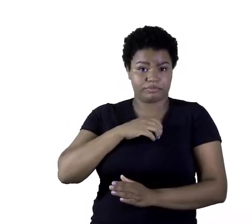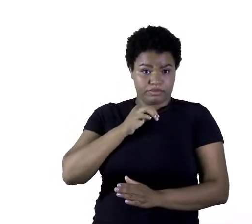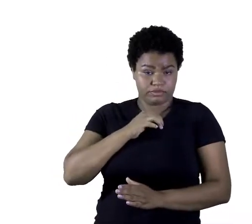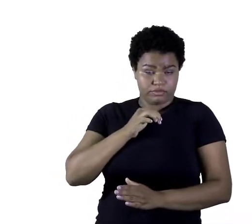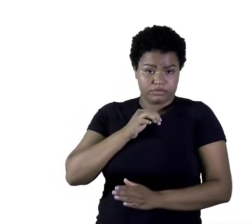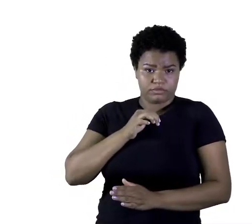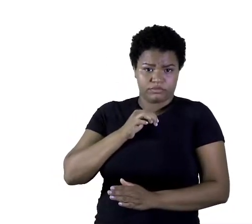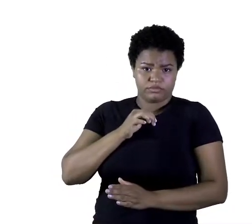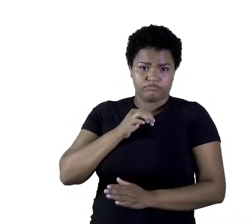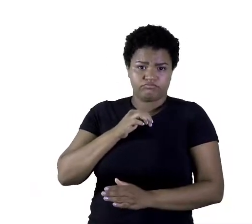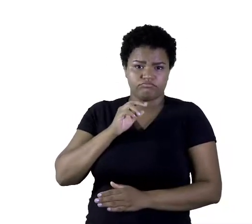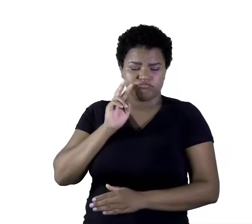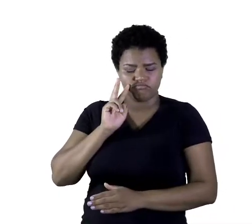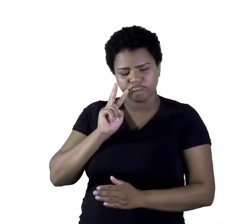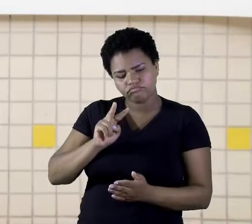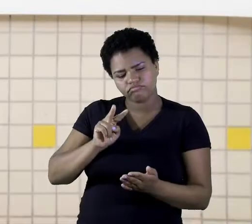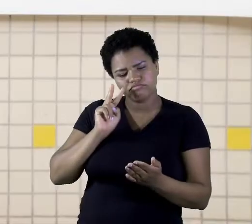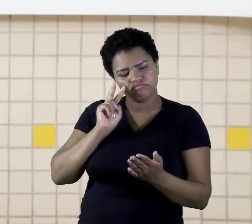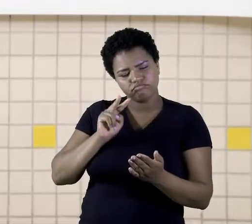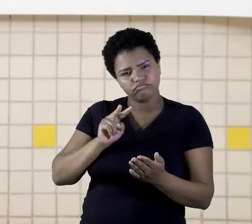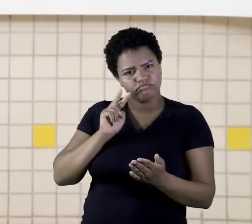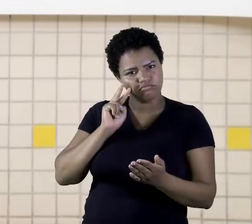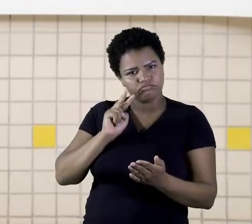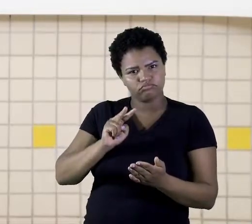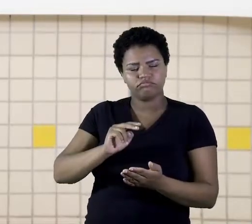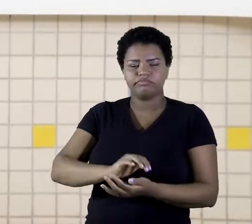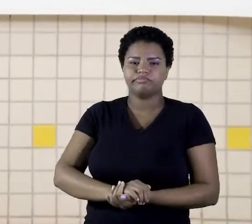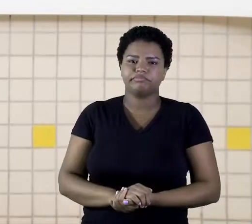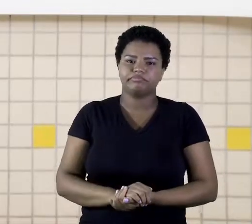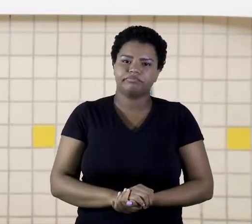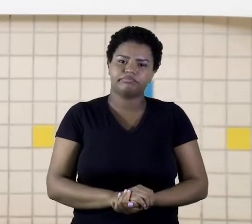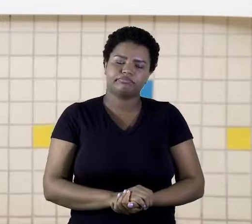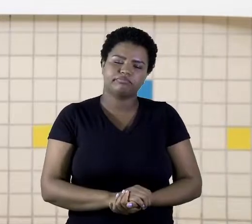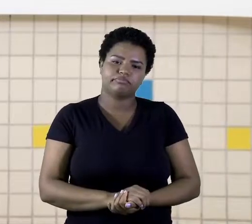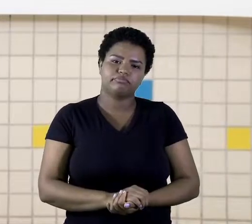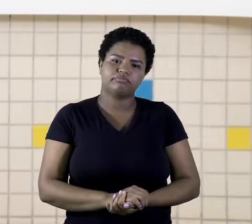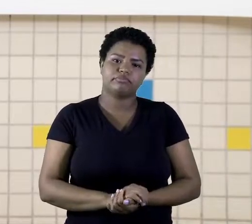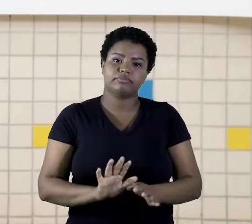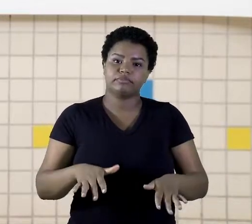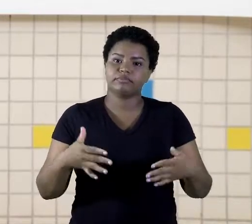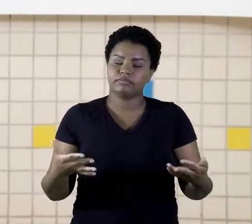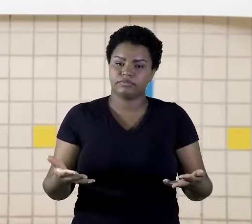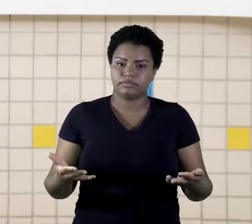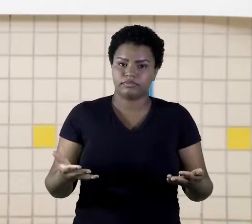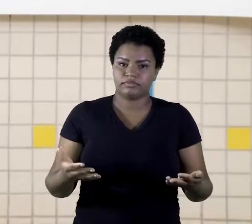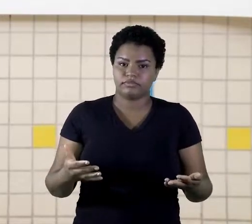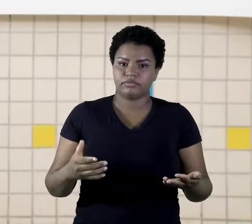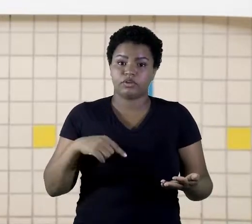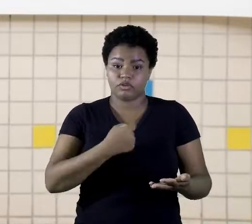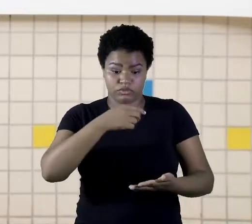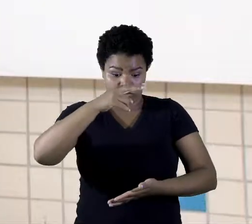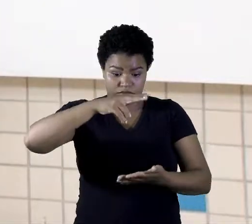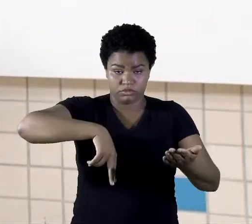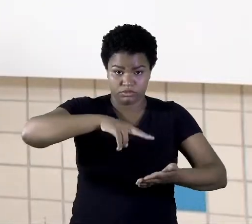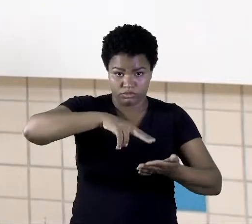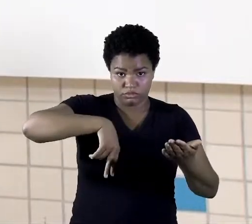Observa por algum tempo. Então, a gente fez aí a